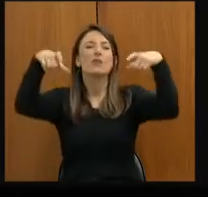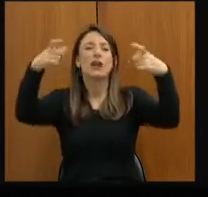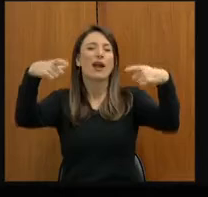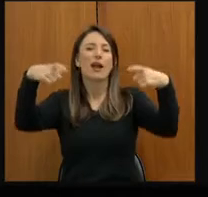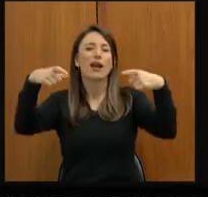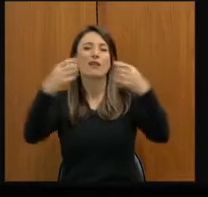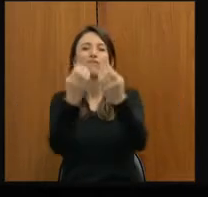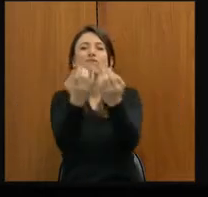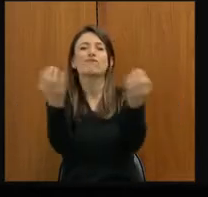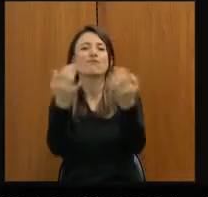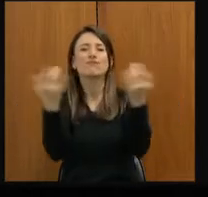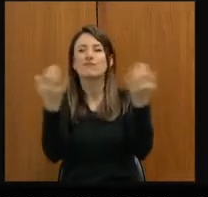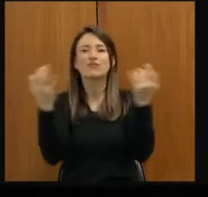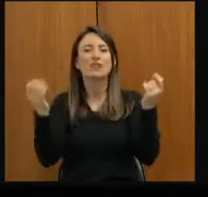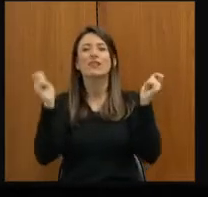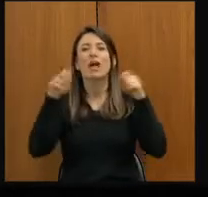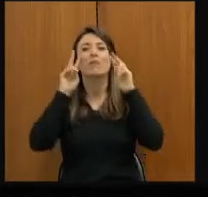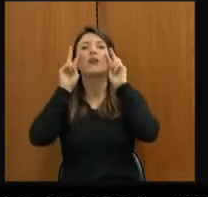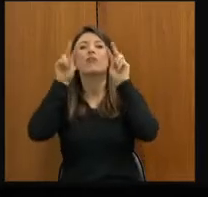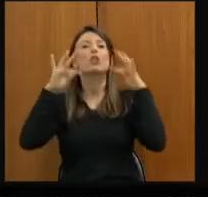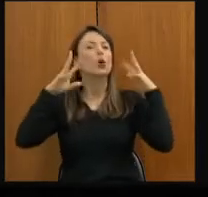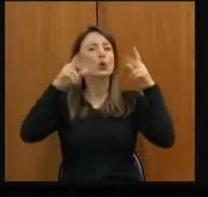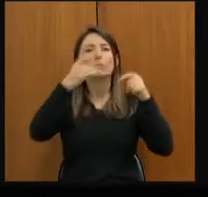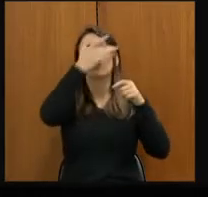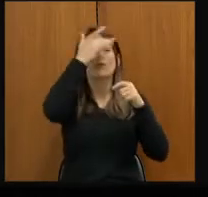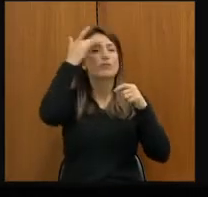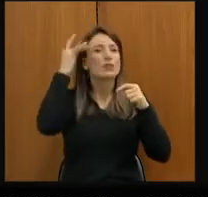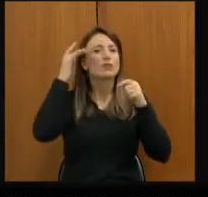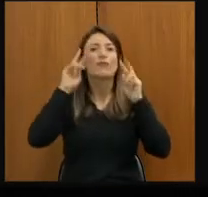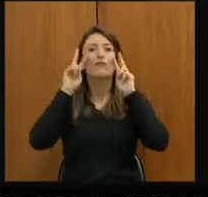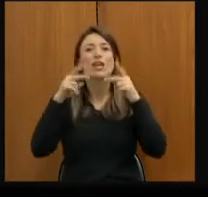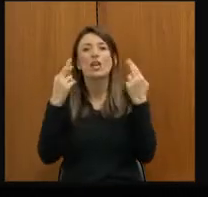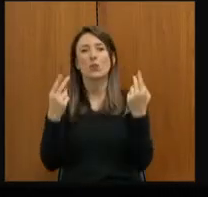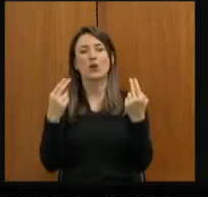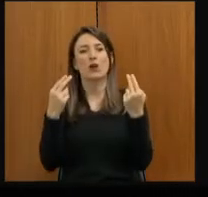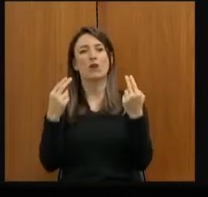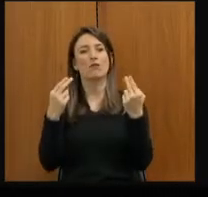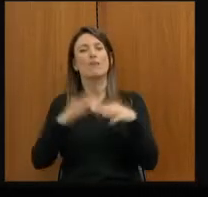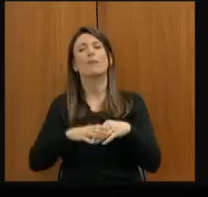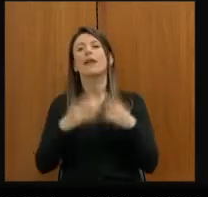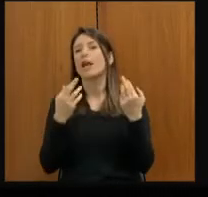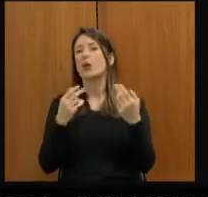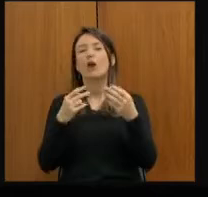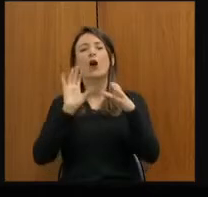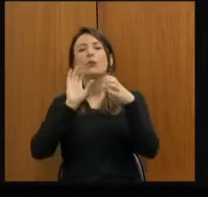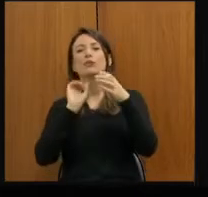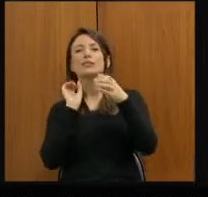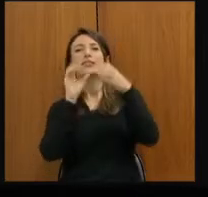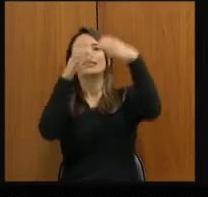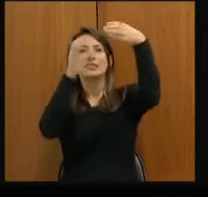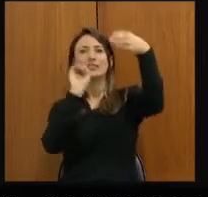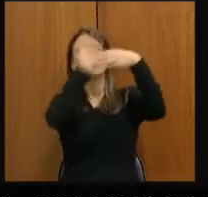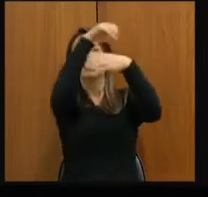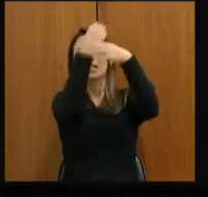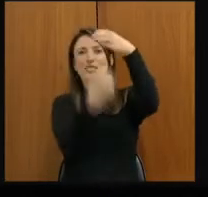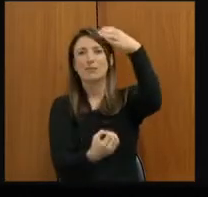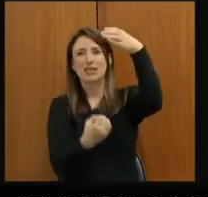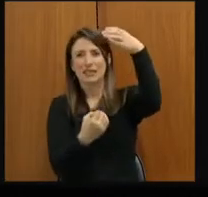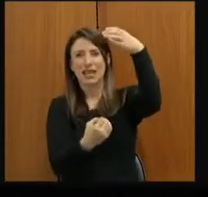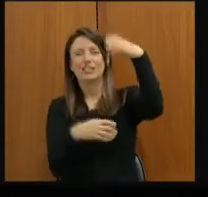porque é a mesma coisa que uma cesta de basquete aonde colocar a altura da cesta